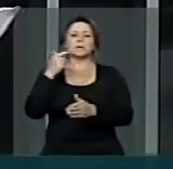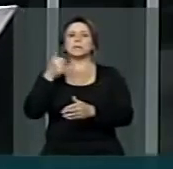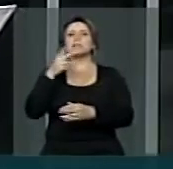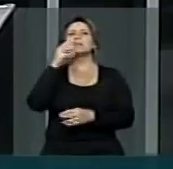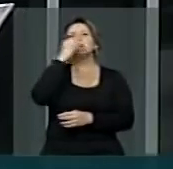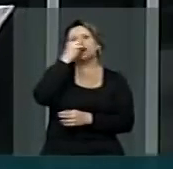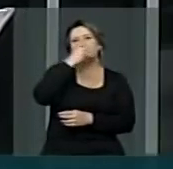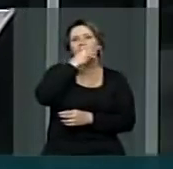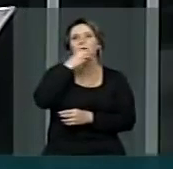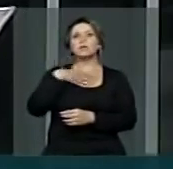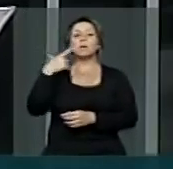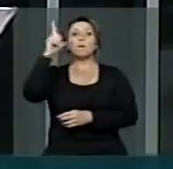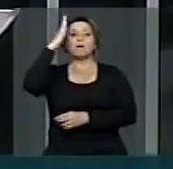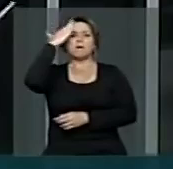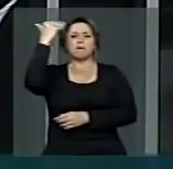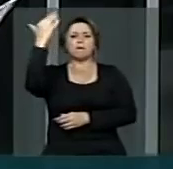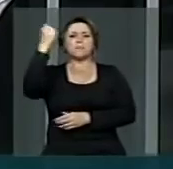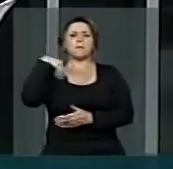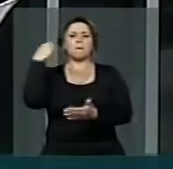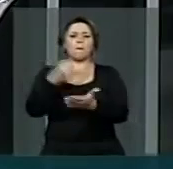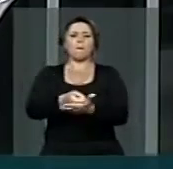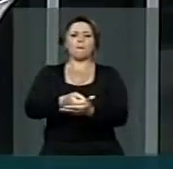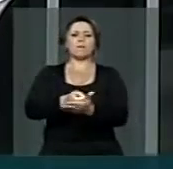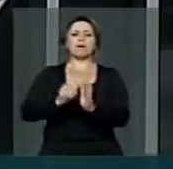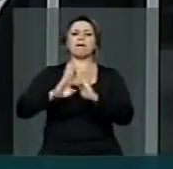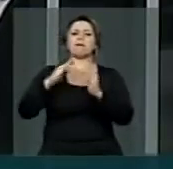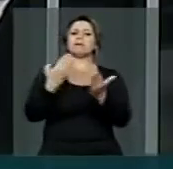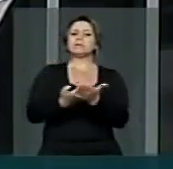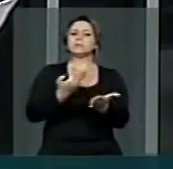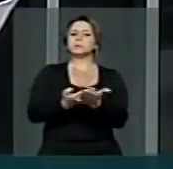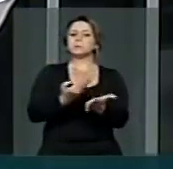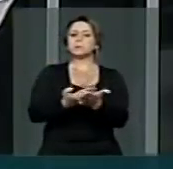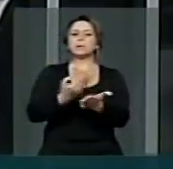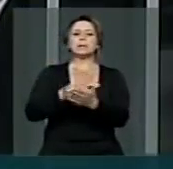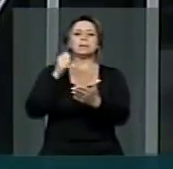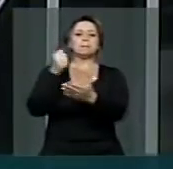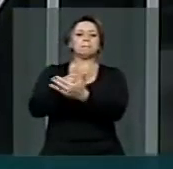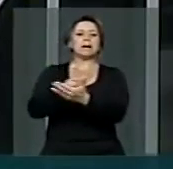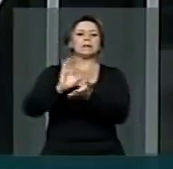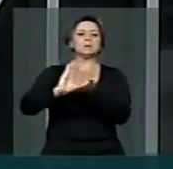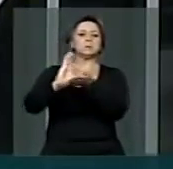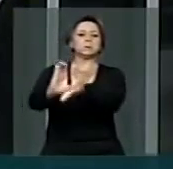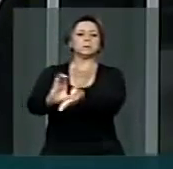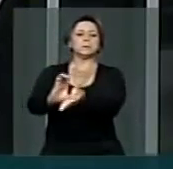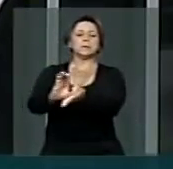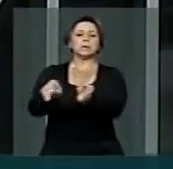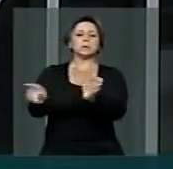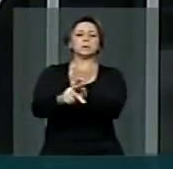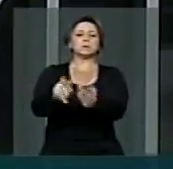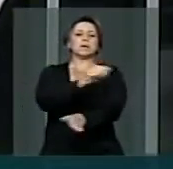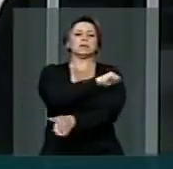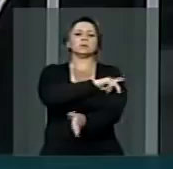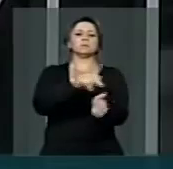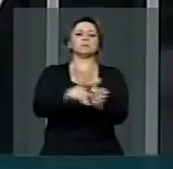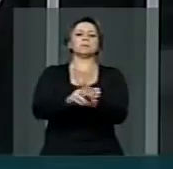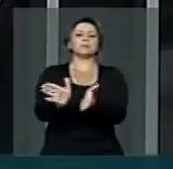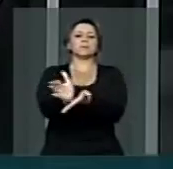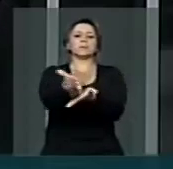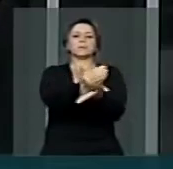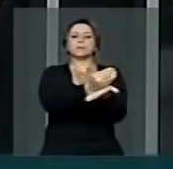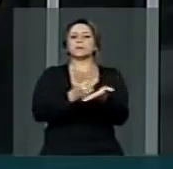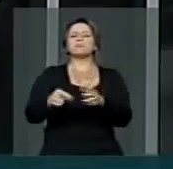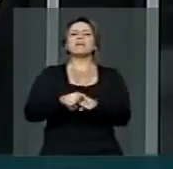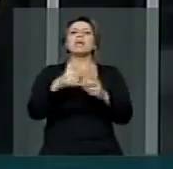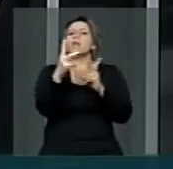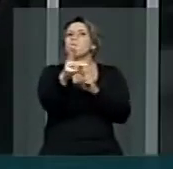gado. Neste caso, a imagem é mais que simples ironia. Contados por cabeça, como